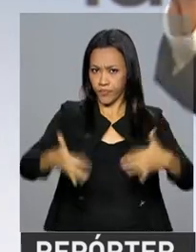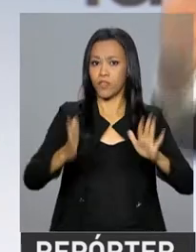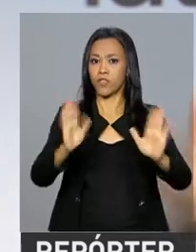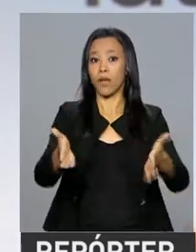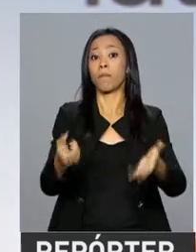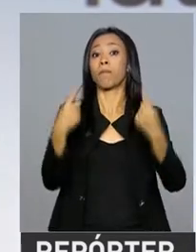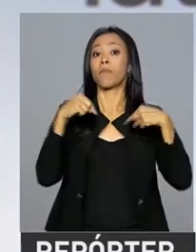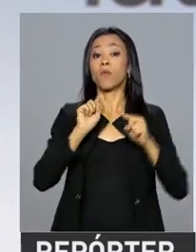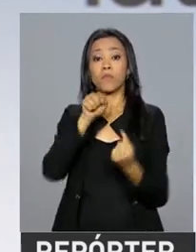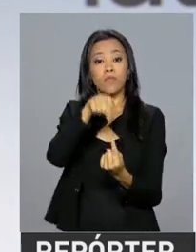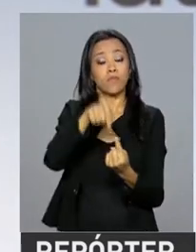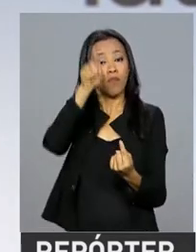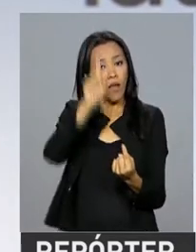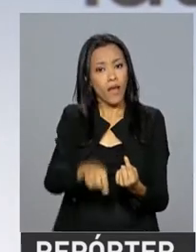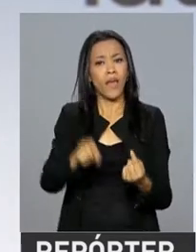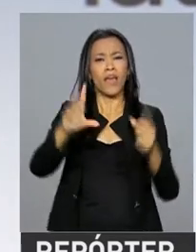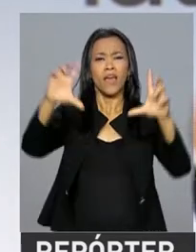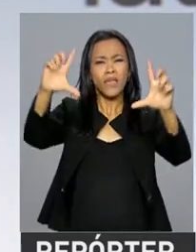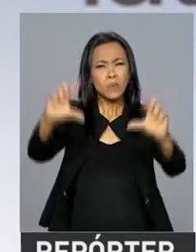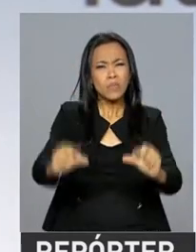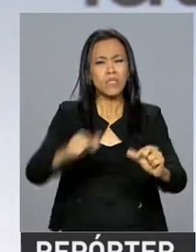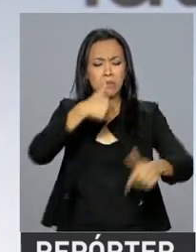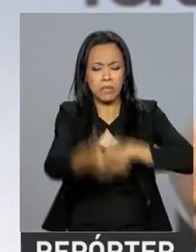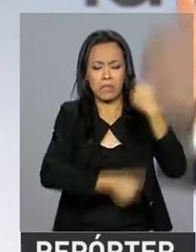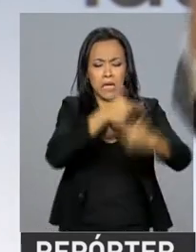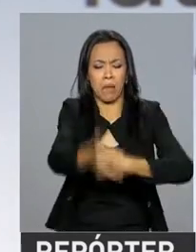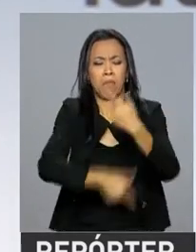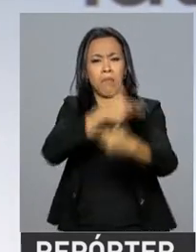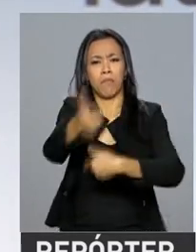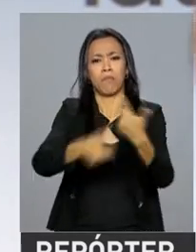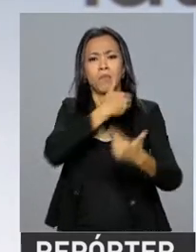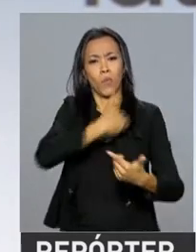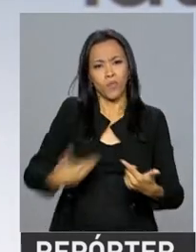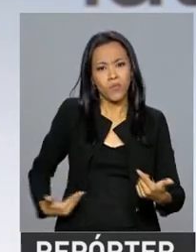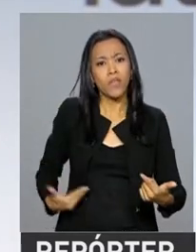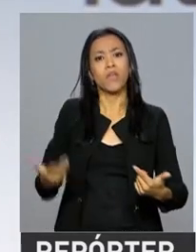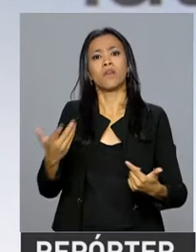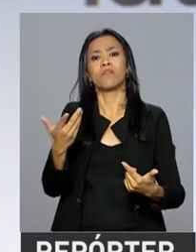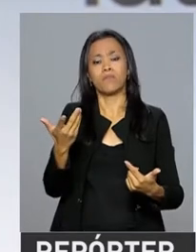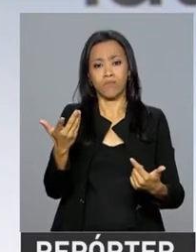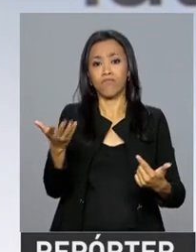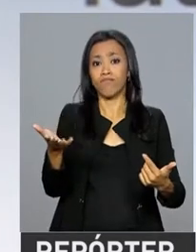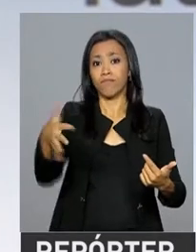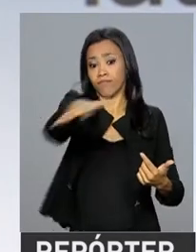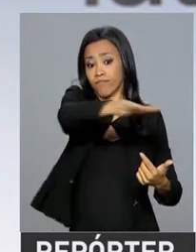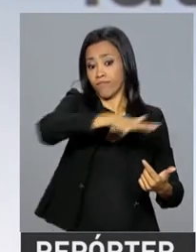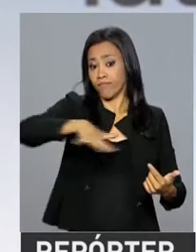o papel do rio a produção